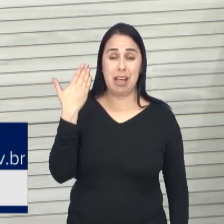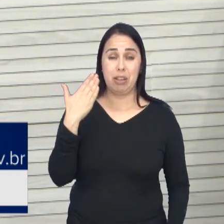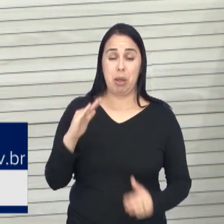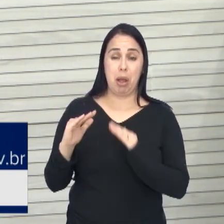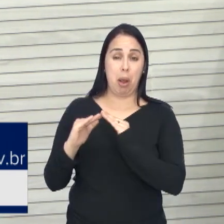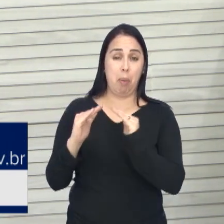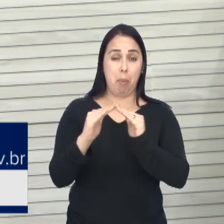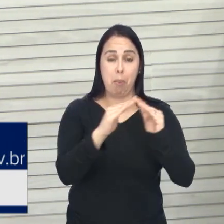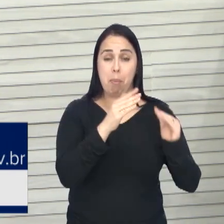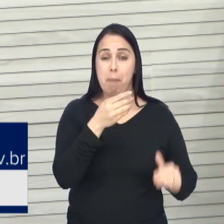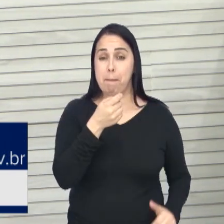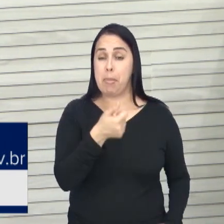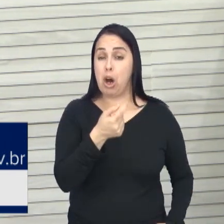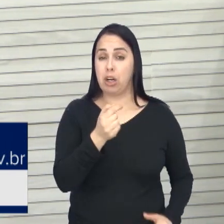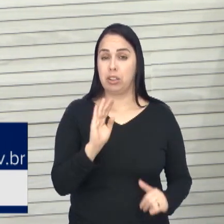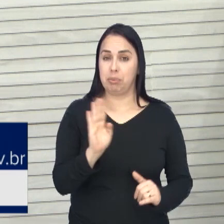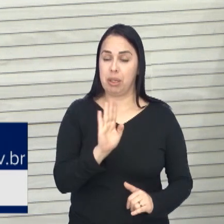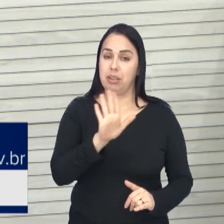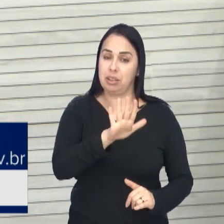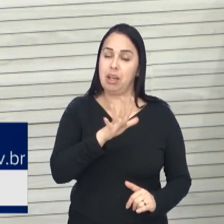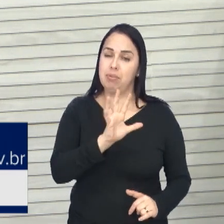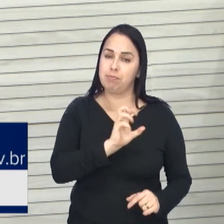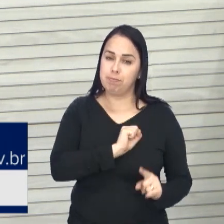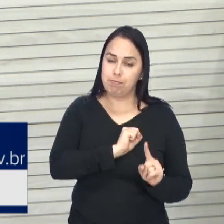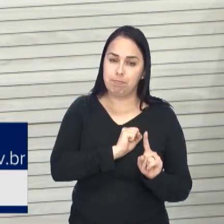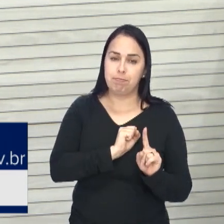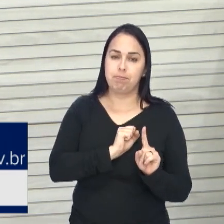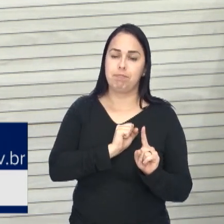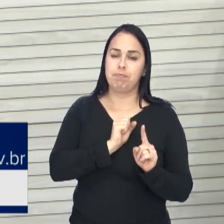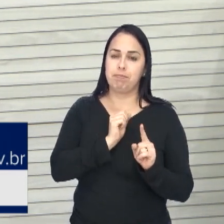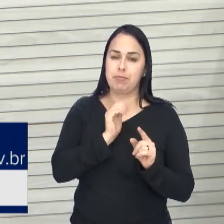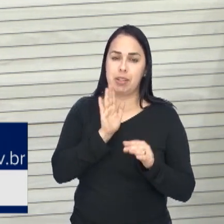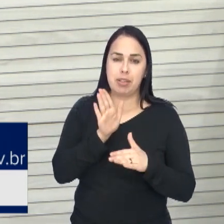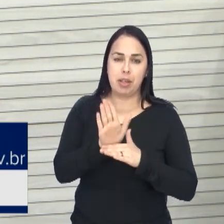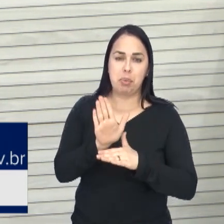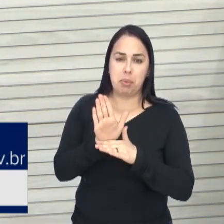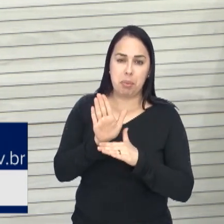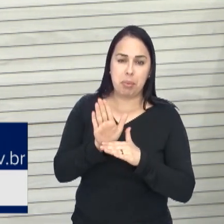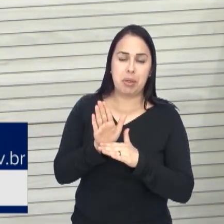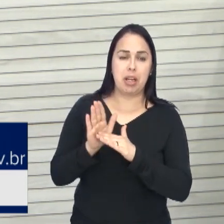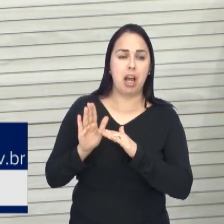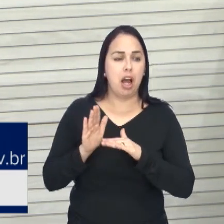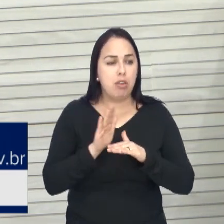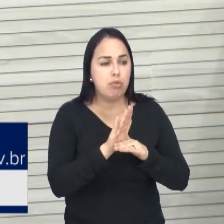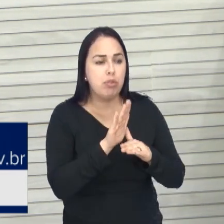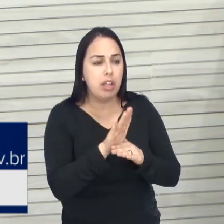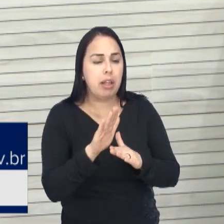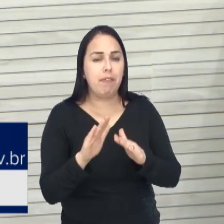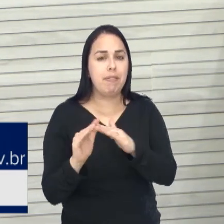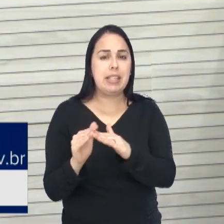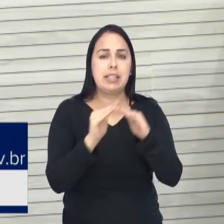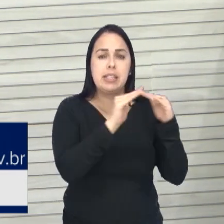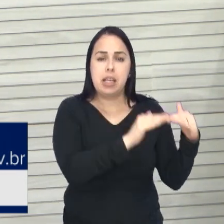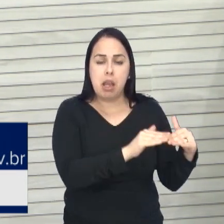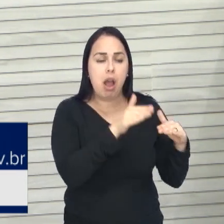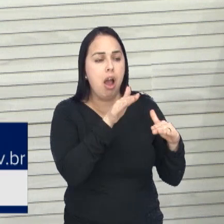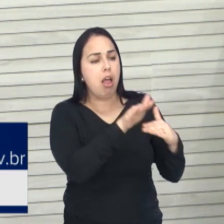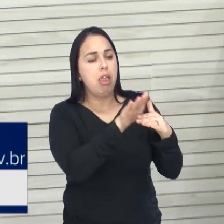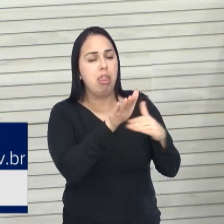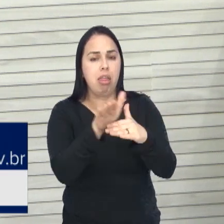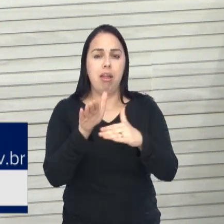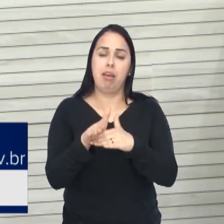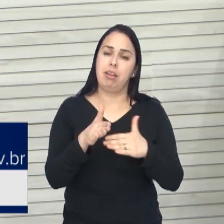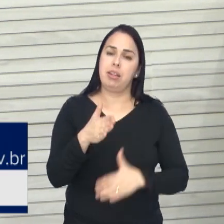moradias. Amoroso, sempre ajudando e cuidando dos vizinhos, amigos e familiares.